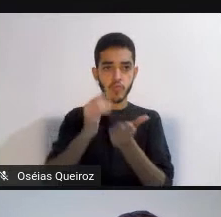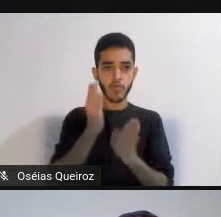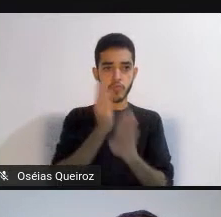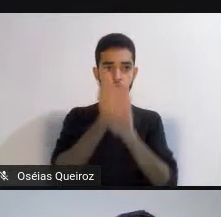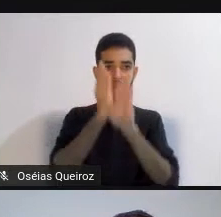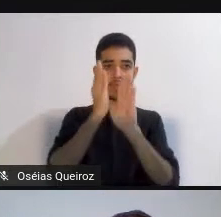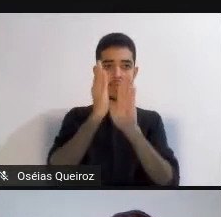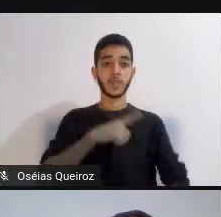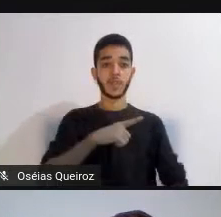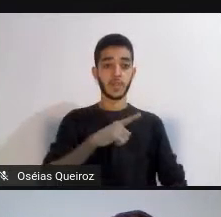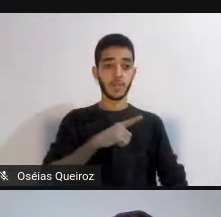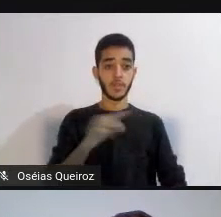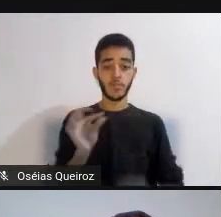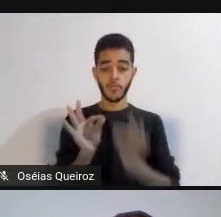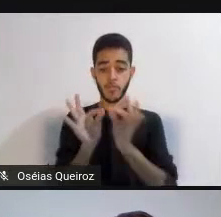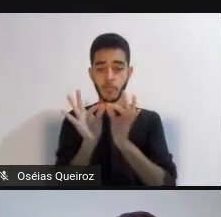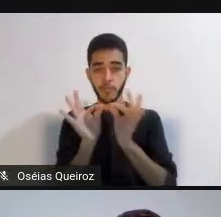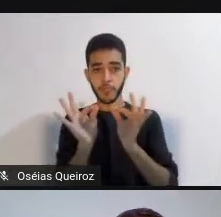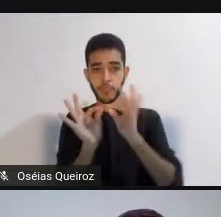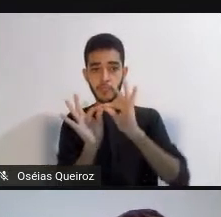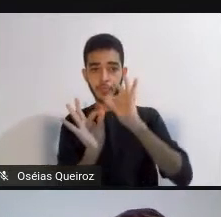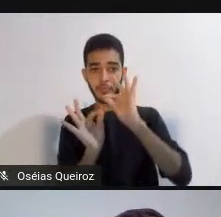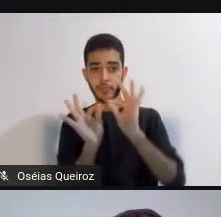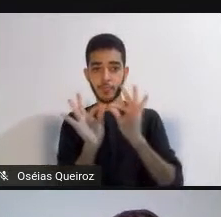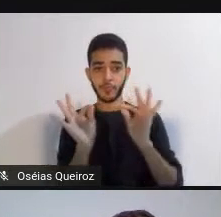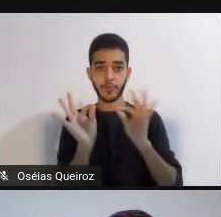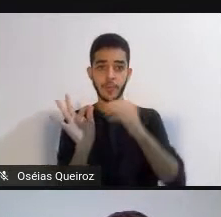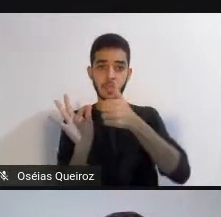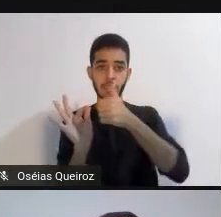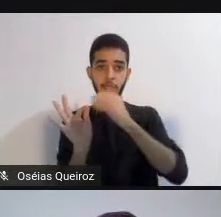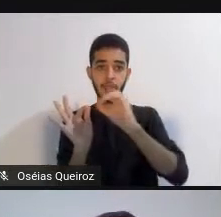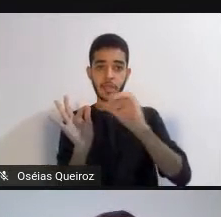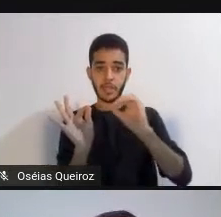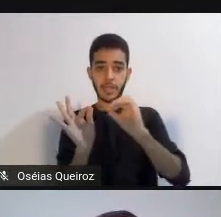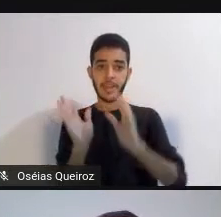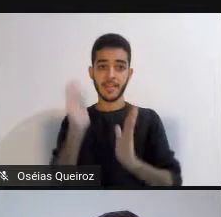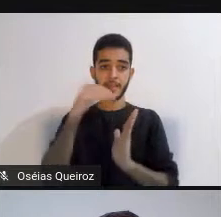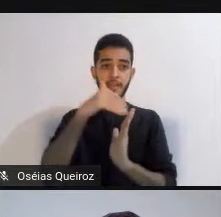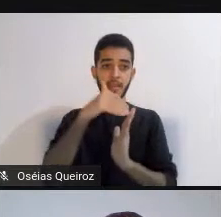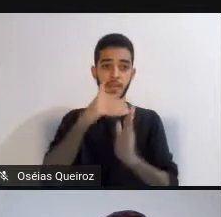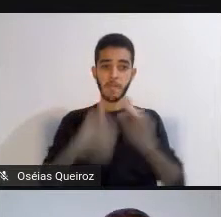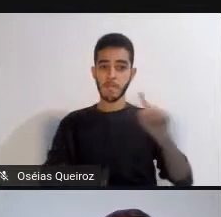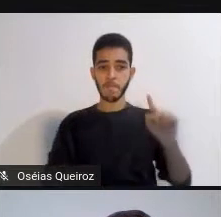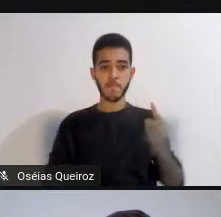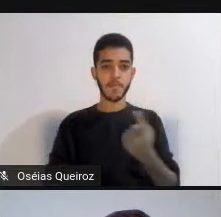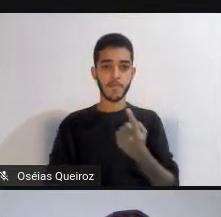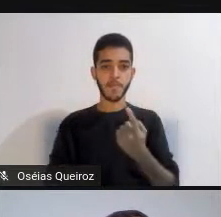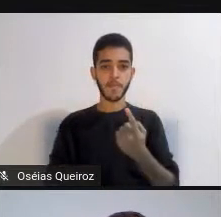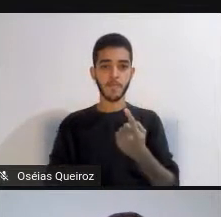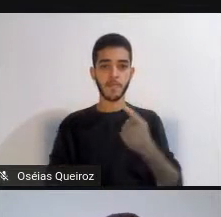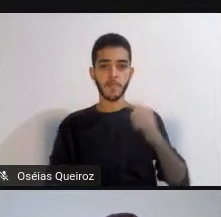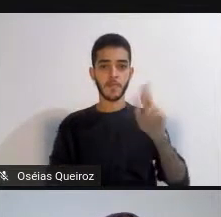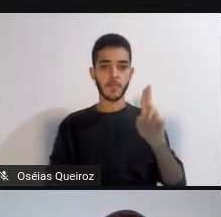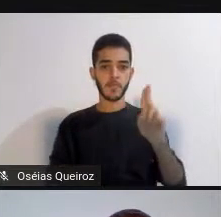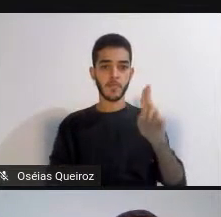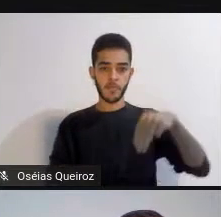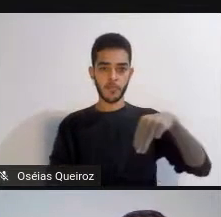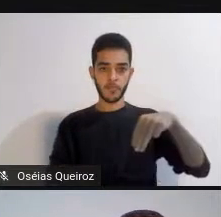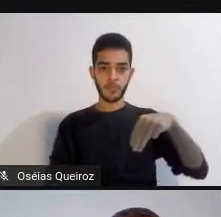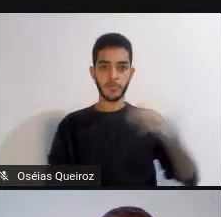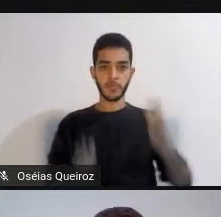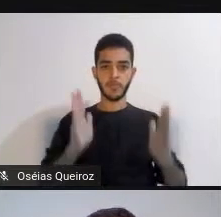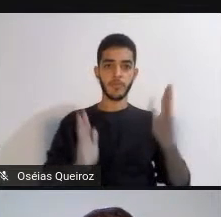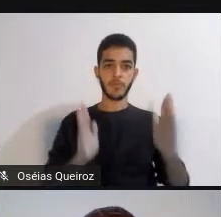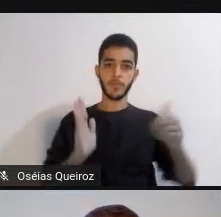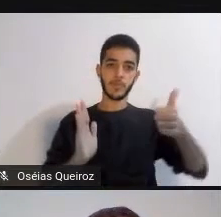possuíam dimensão que iam basicamente de 100 a 1.000 micrômetros. A maior parte variando entre 100